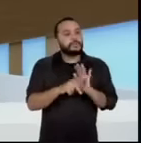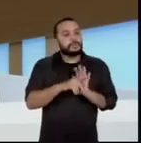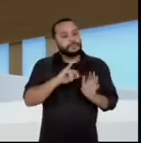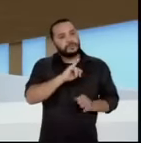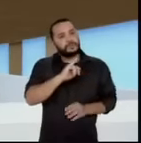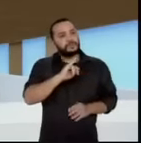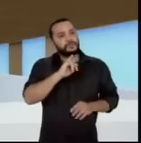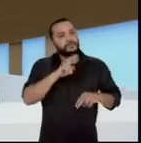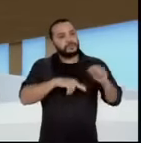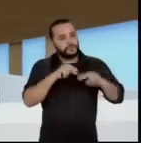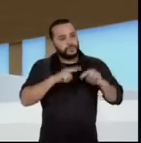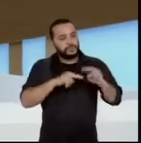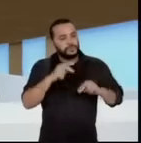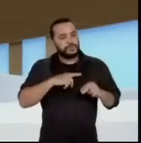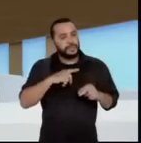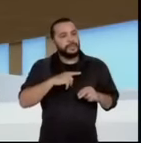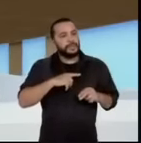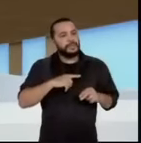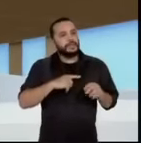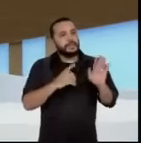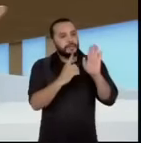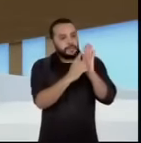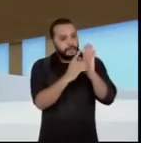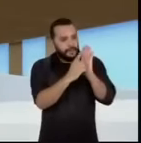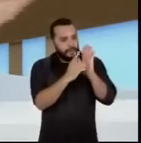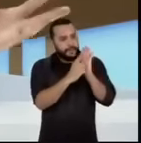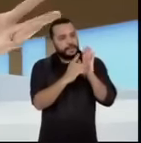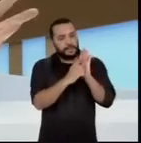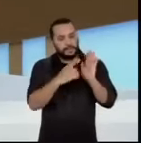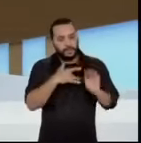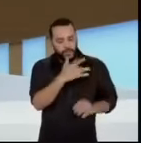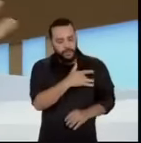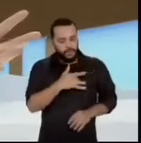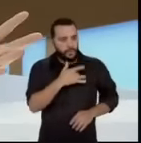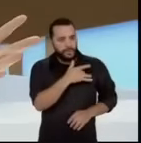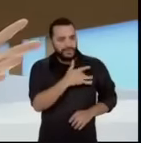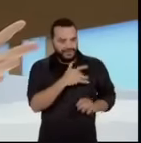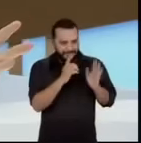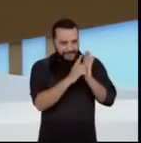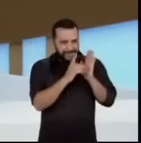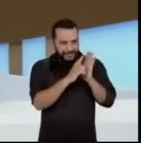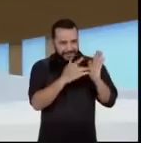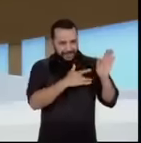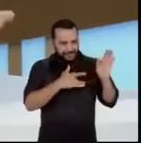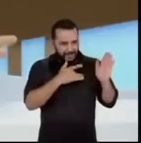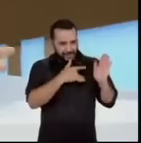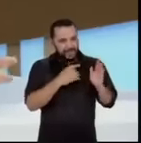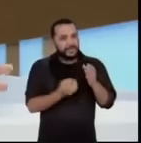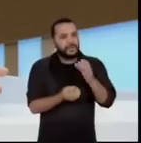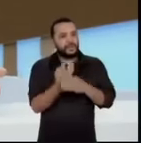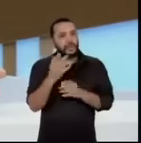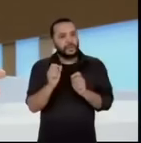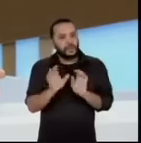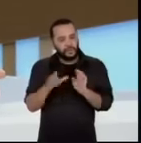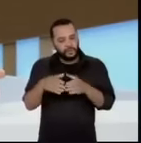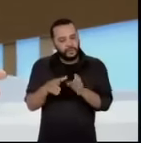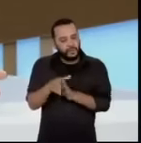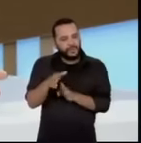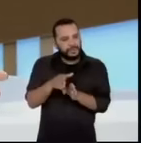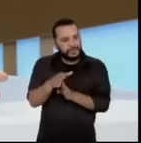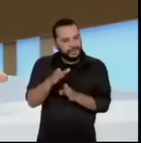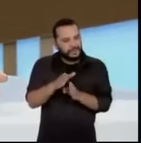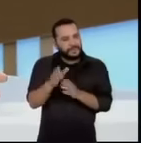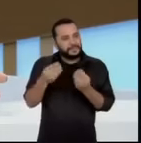o ministro Onyx, presidente, que diz, aquele famoso decreto dos conselhos, que as pastas tinham que falar